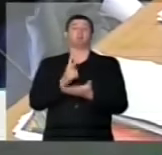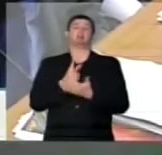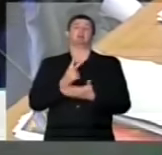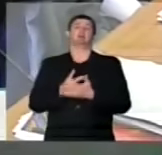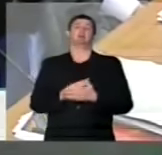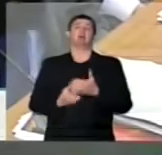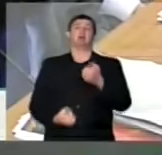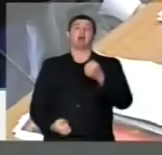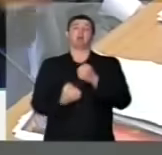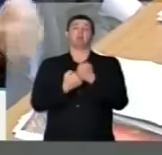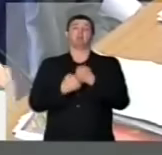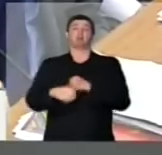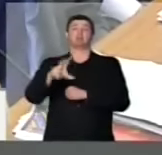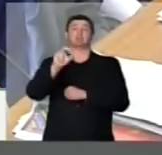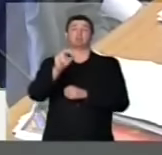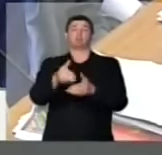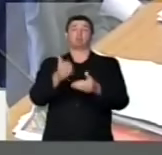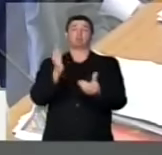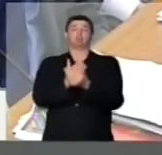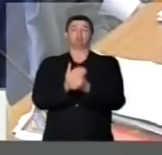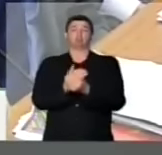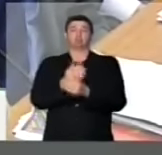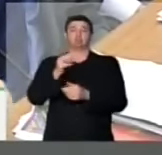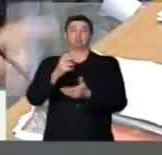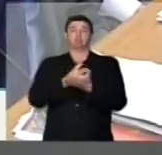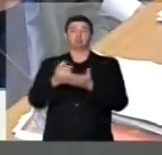50 pedidos de impeachment contra